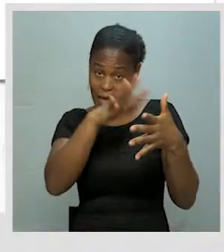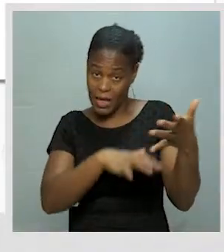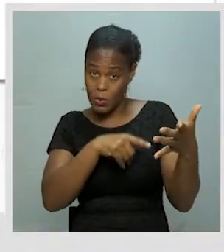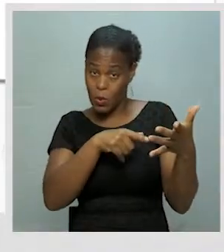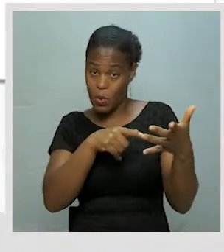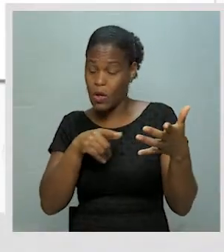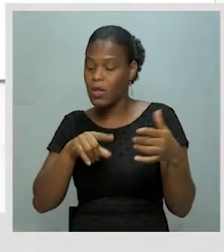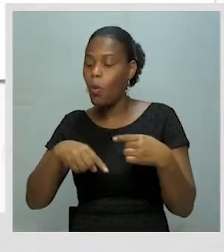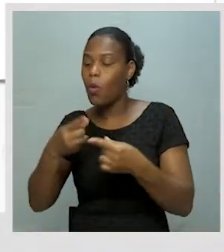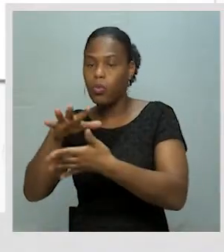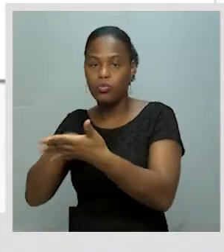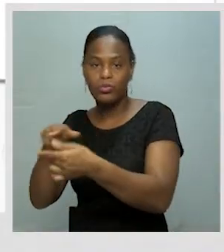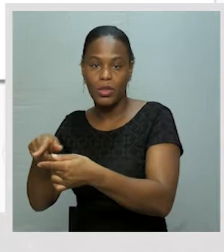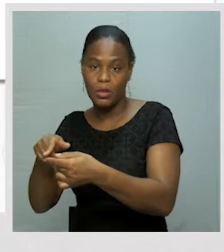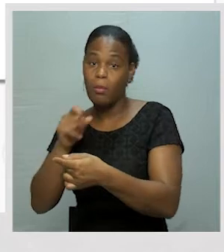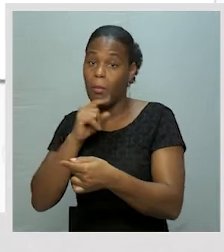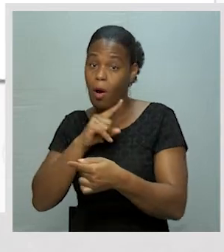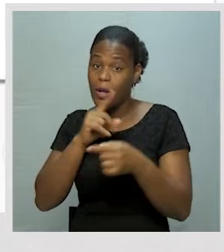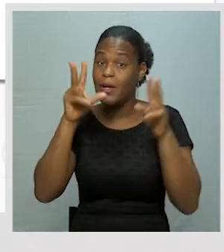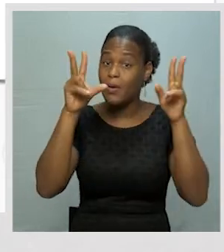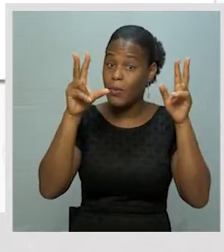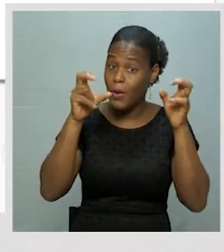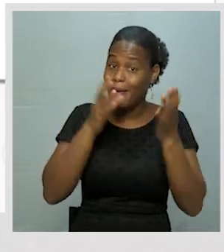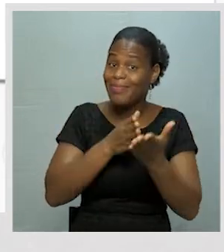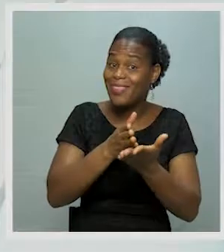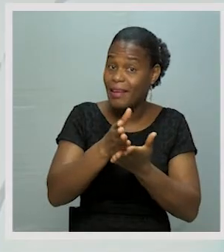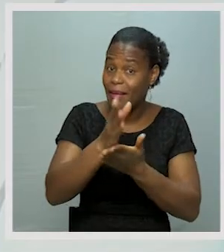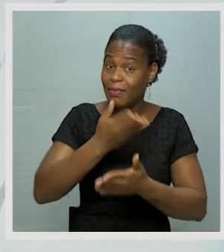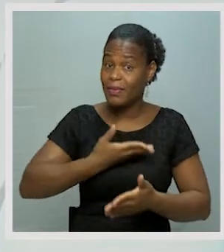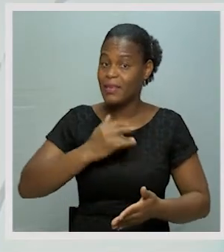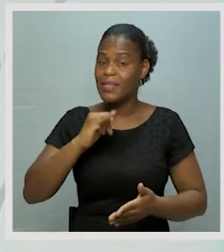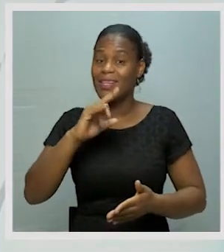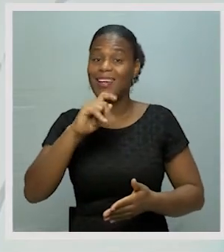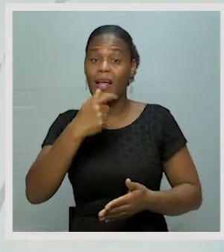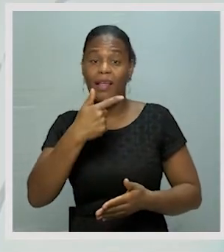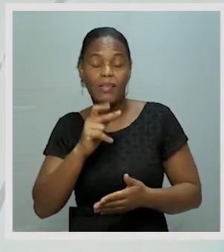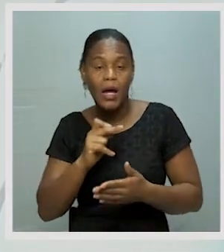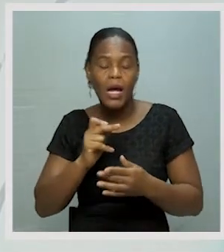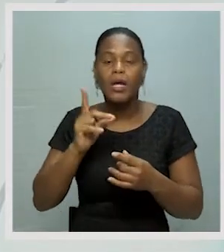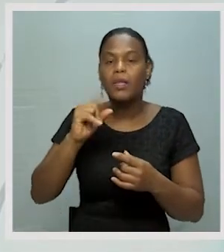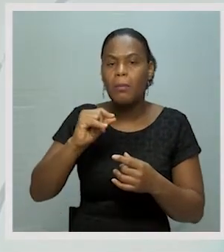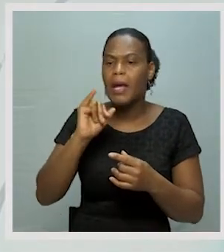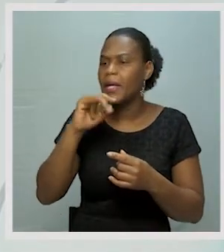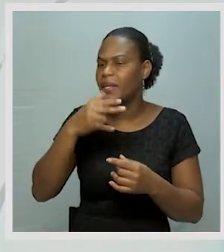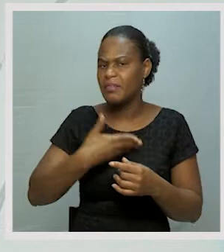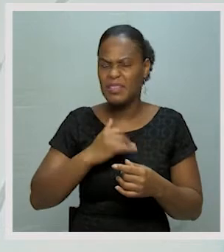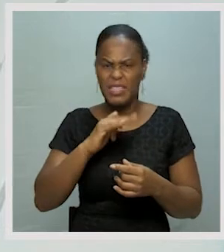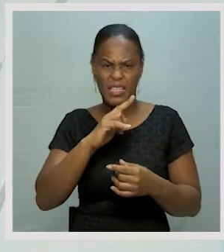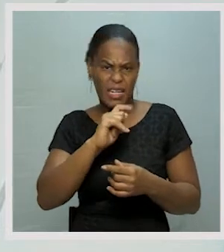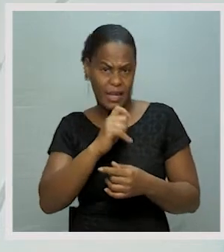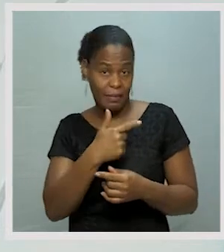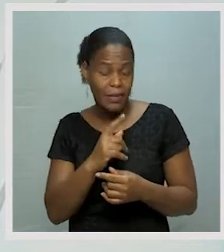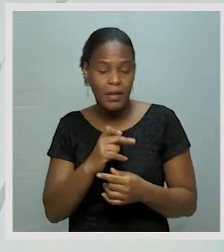disse, direta e citação indireta. E vamos ver concretamente quando é que usamos a citação